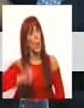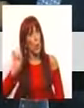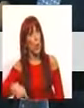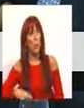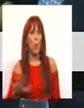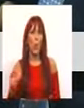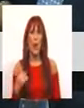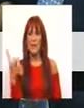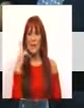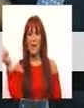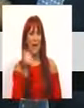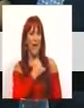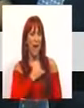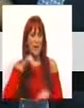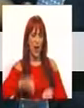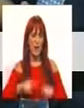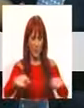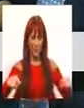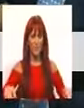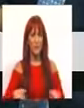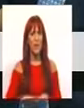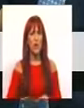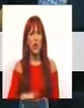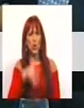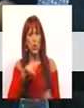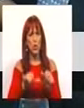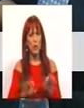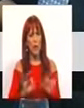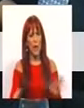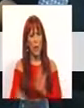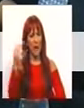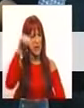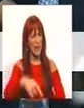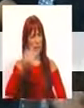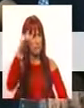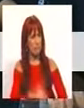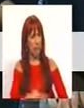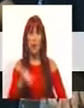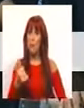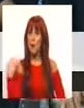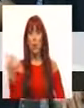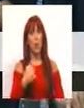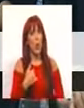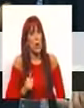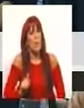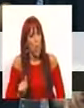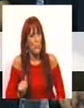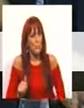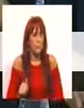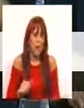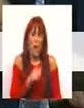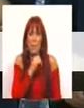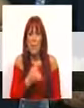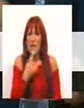Felizmente, quando sai desta casa, tem discurso mais sério do que tem aqui. Para bem de todos nós. E permita-me que lhe